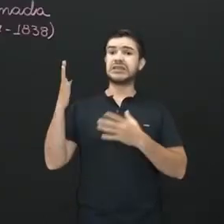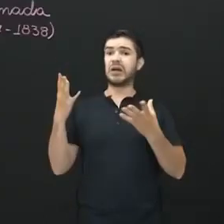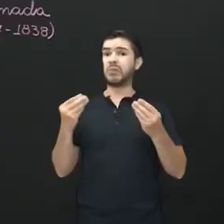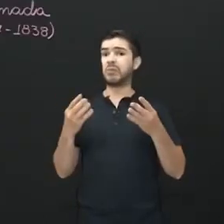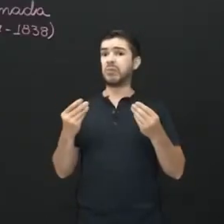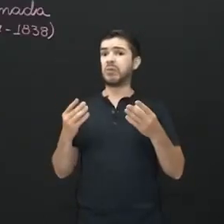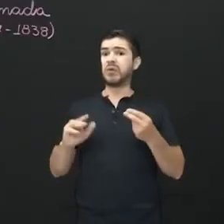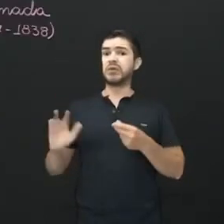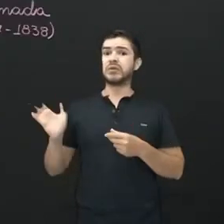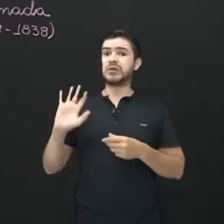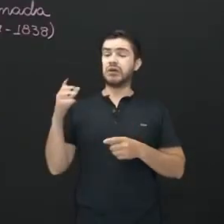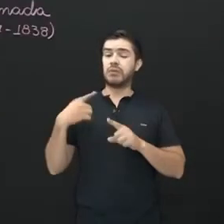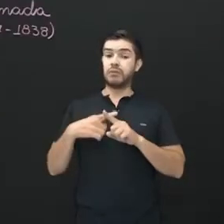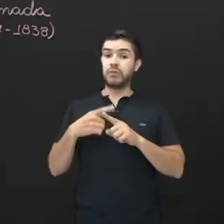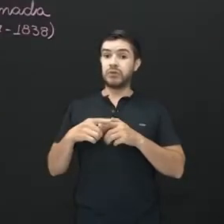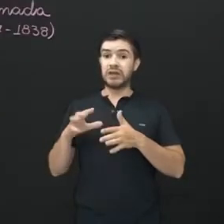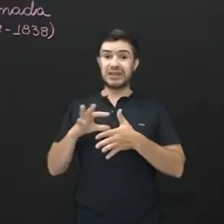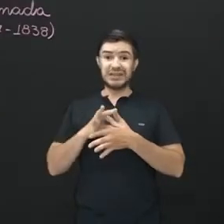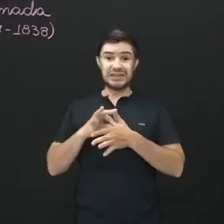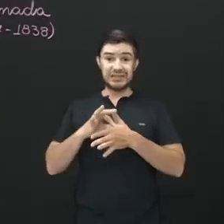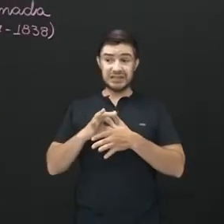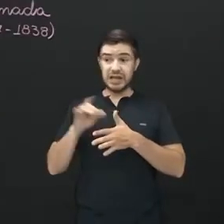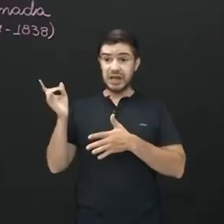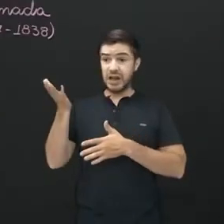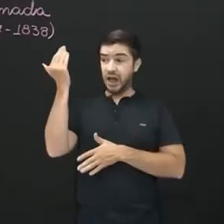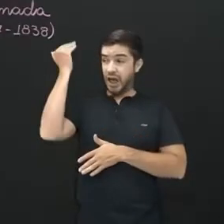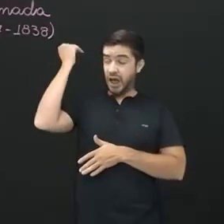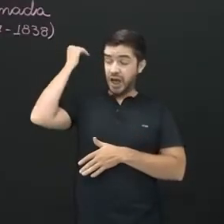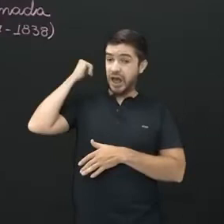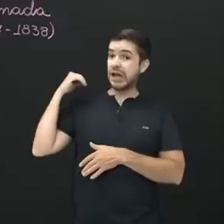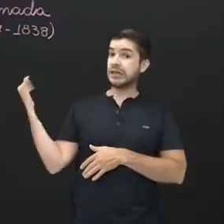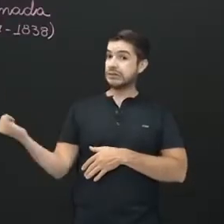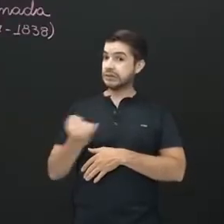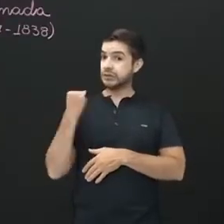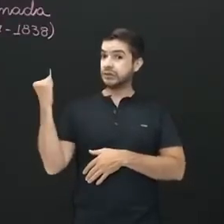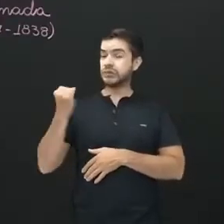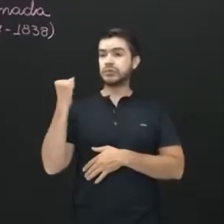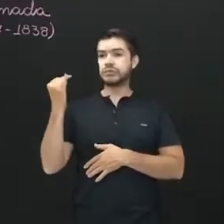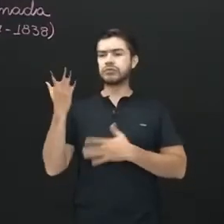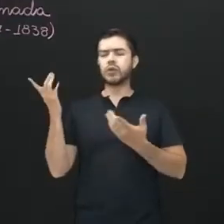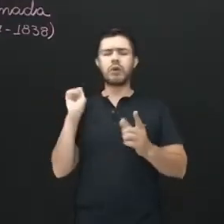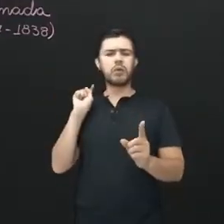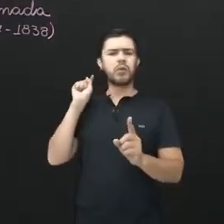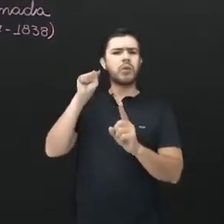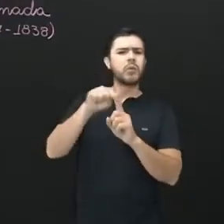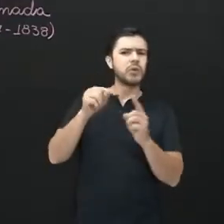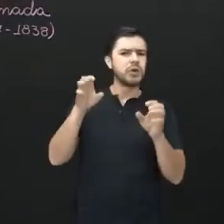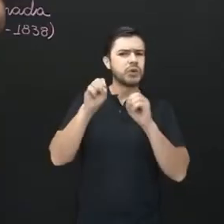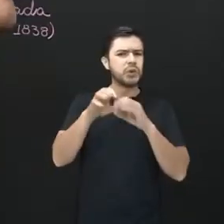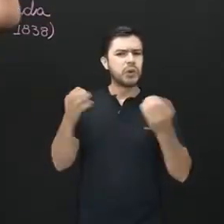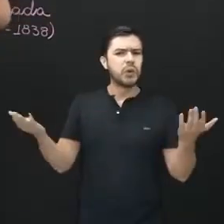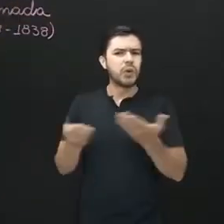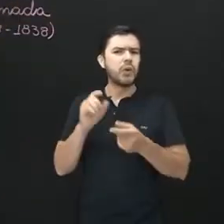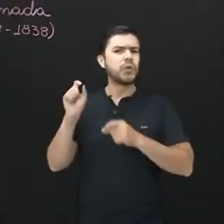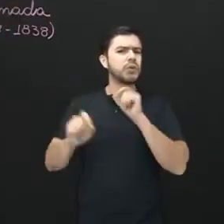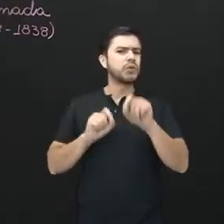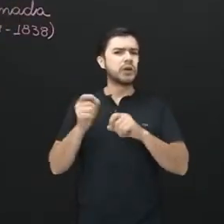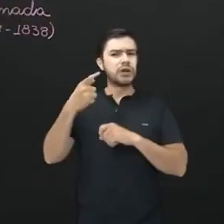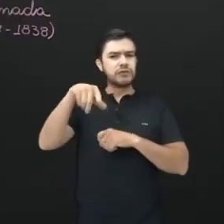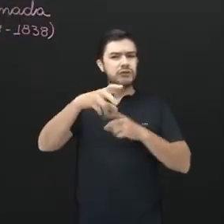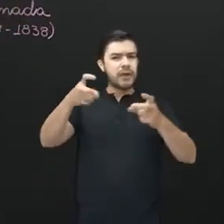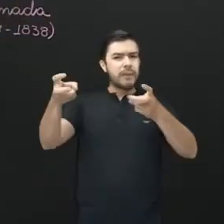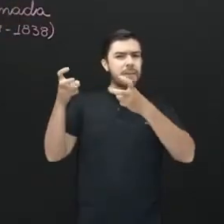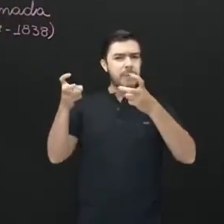carne seca, que era um produto muito importante nessa província. Qual foi o meu objetivo da aula de hoje? Que